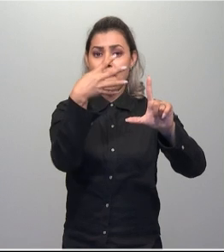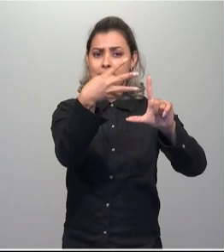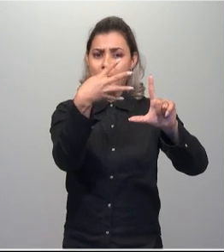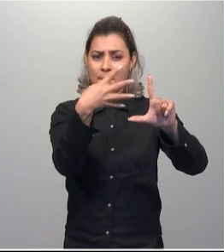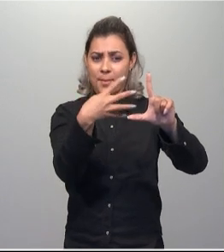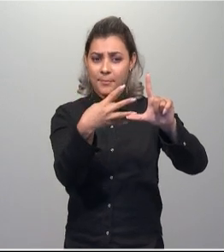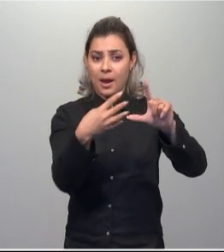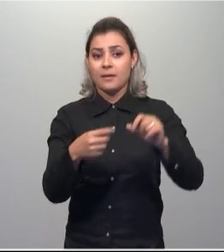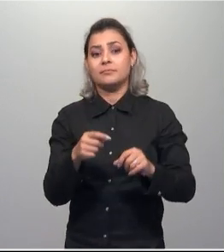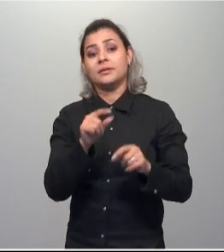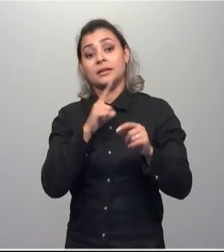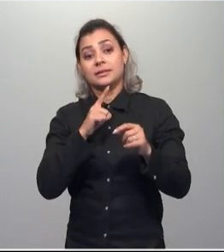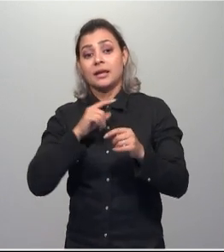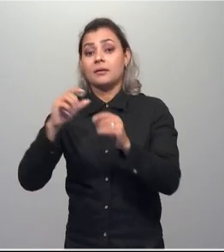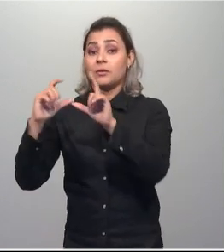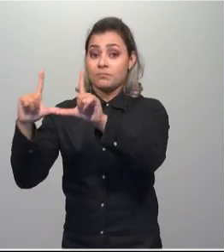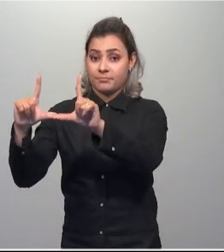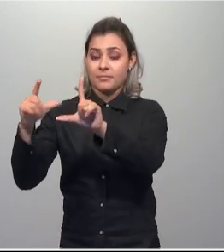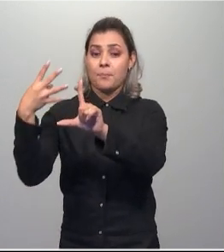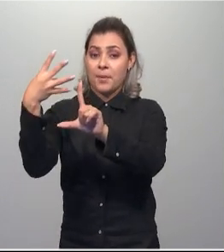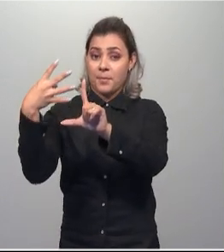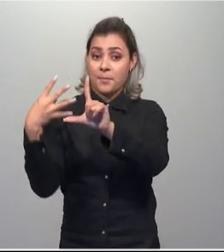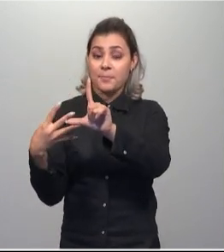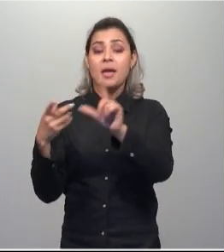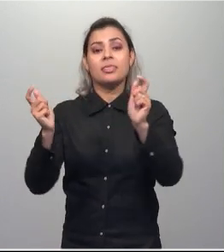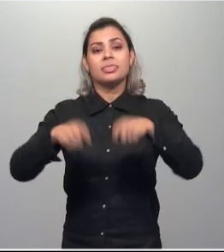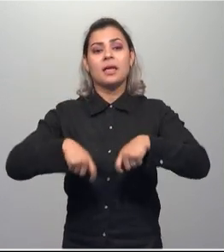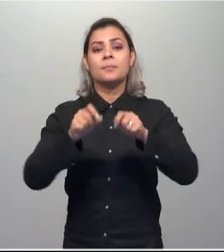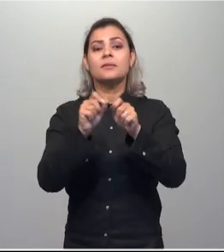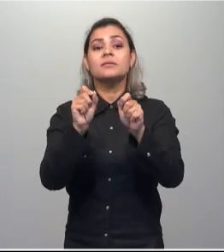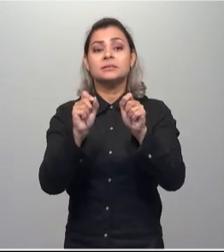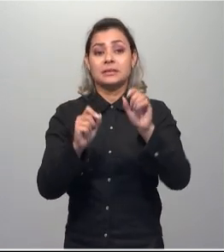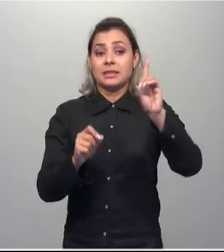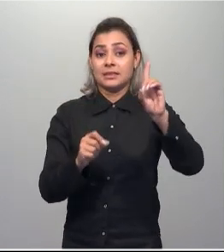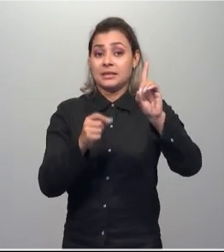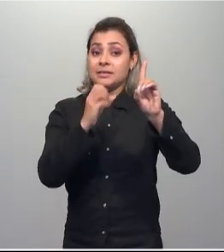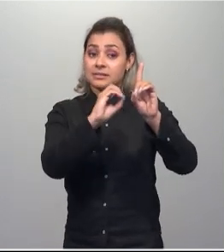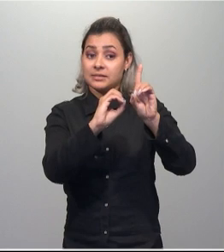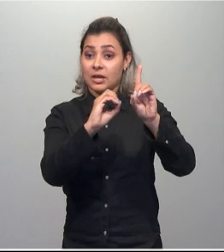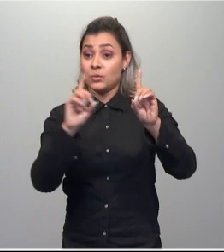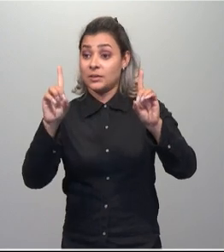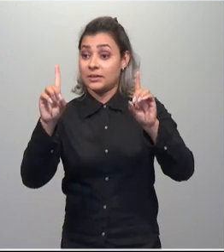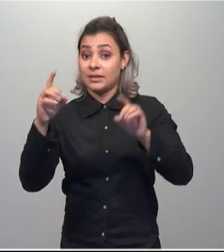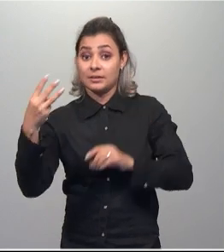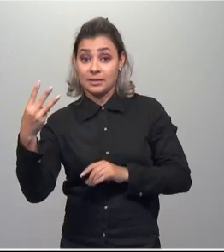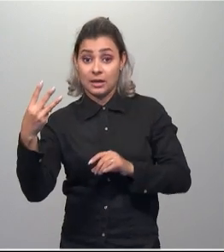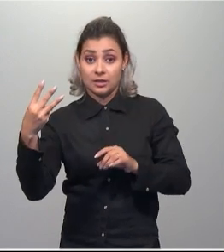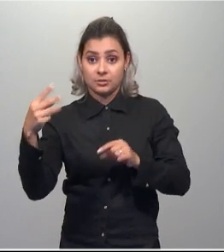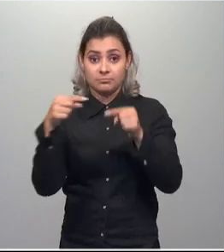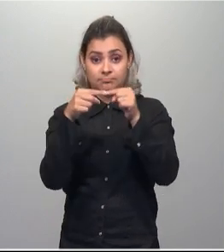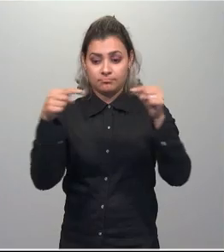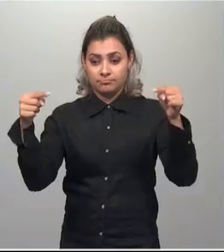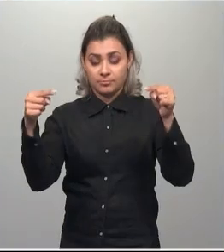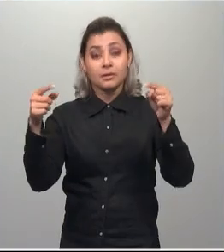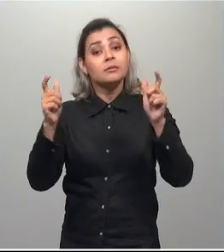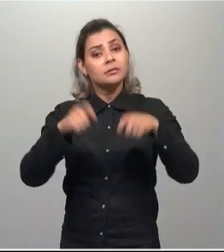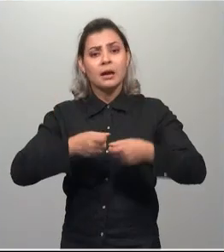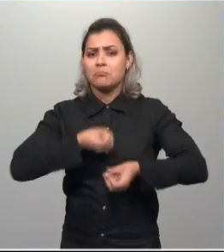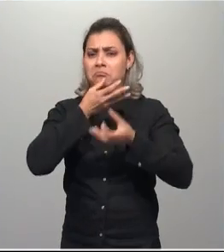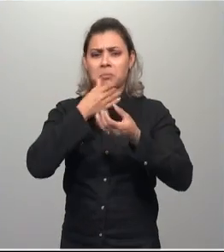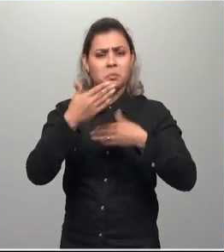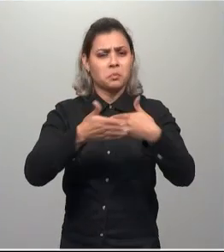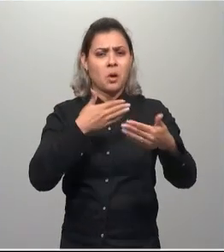e os dados vão estar juntos de 0 a 3 e assim por diante quantas eu quiser